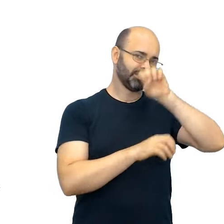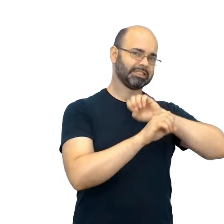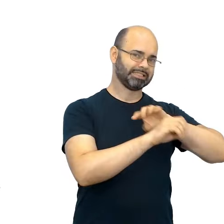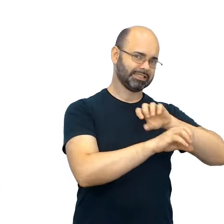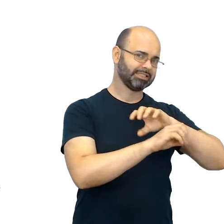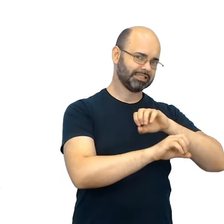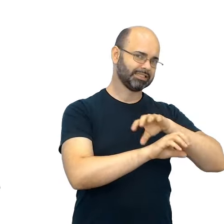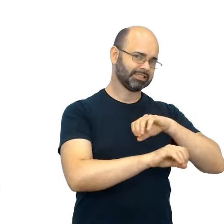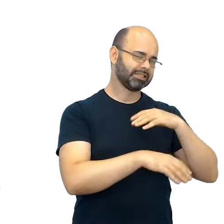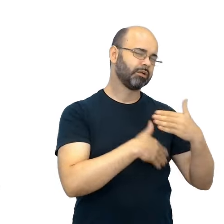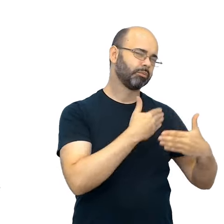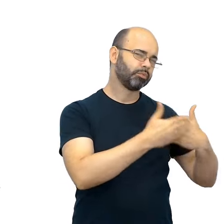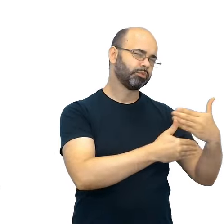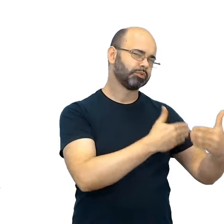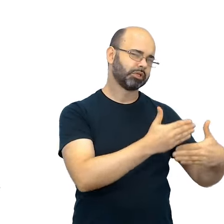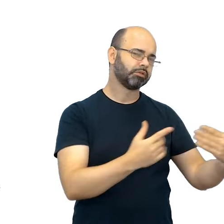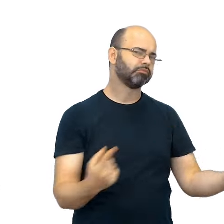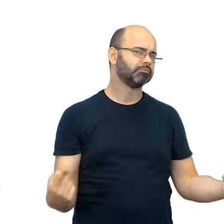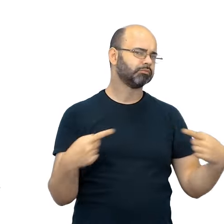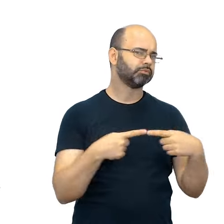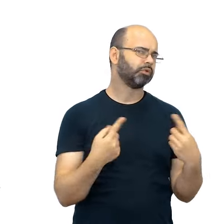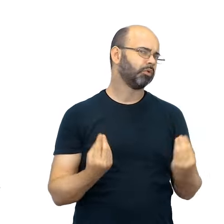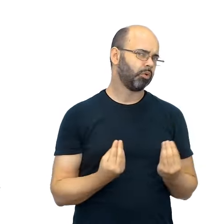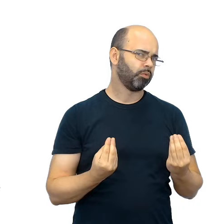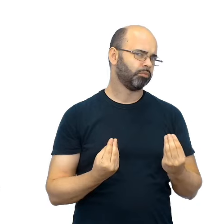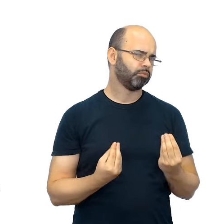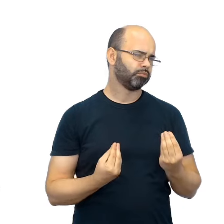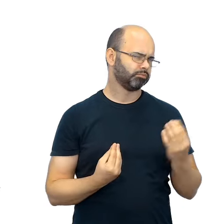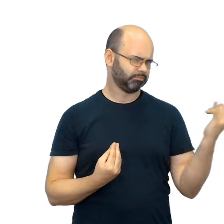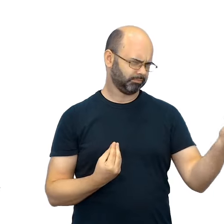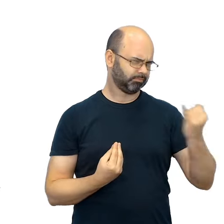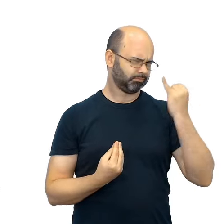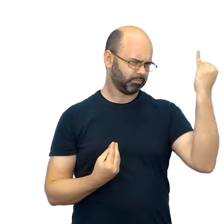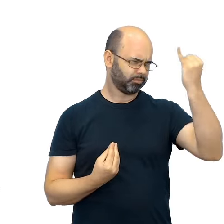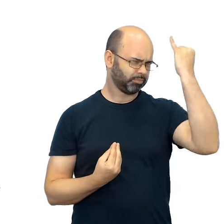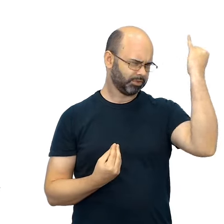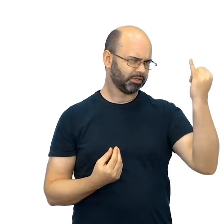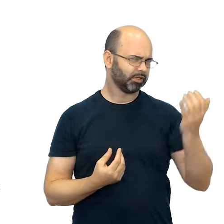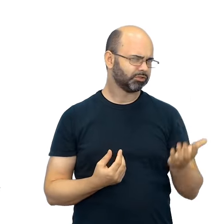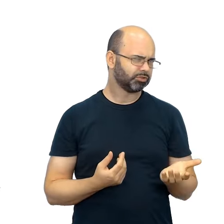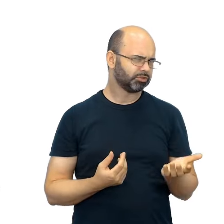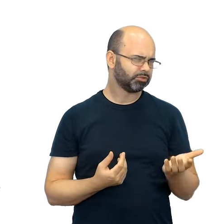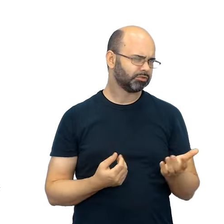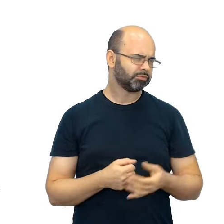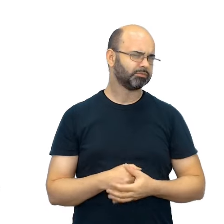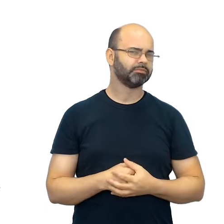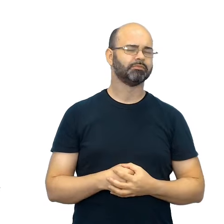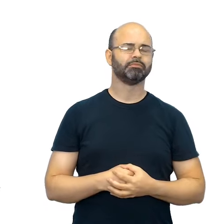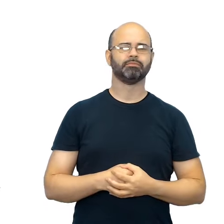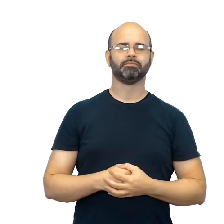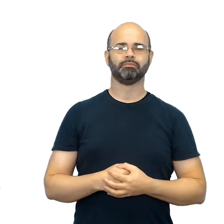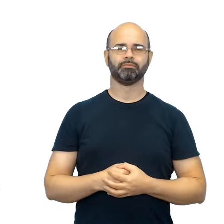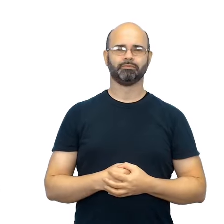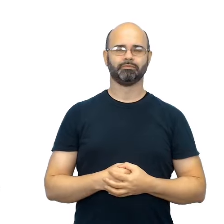aprendizado? Essas relações são importantíssimas para que a gente possa